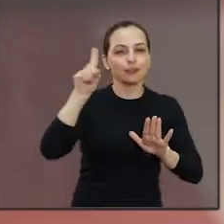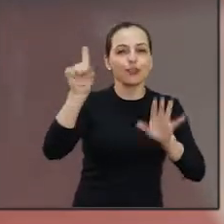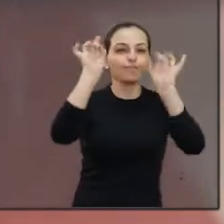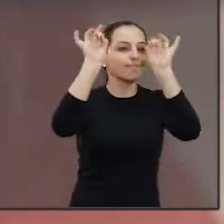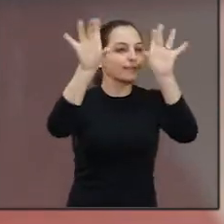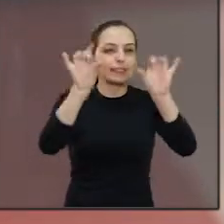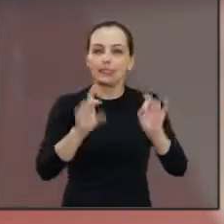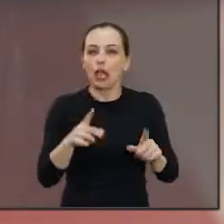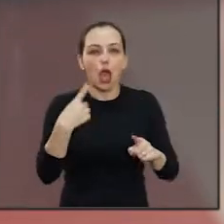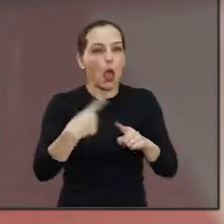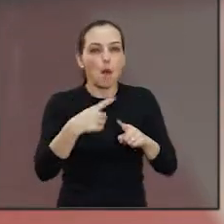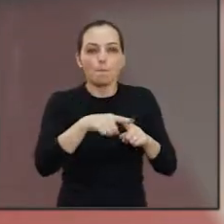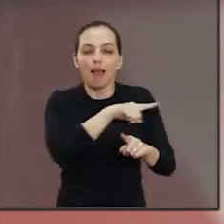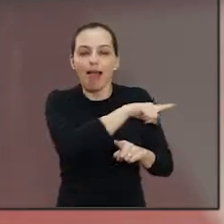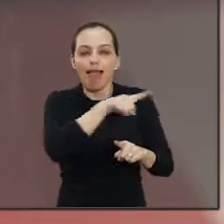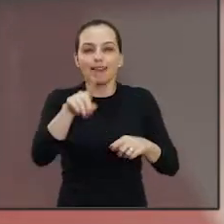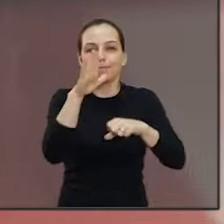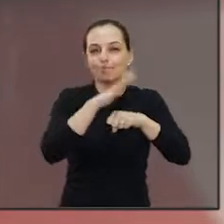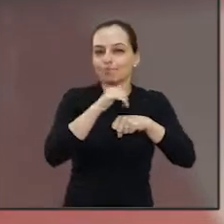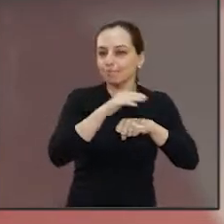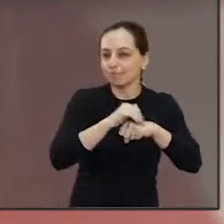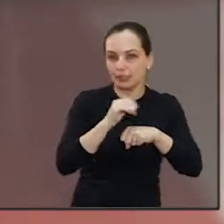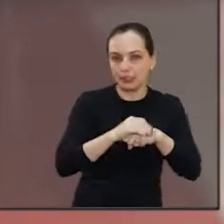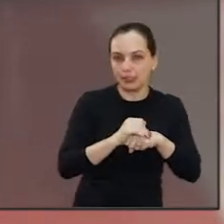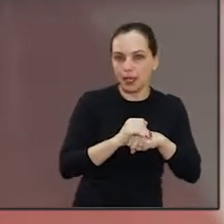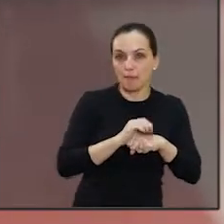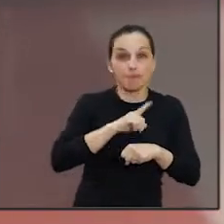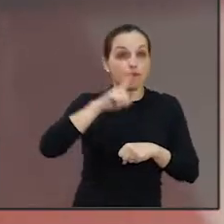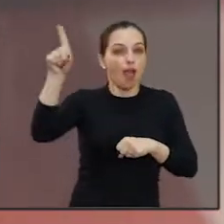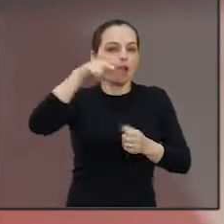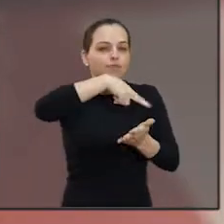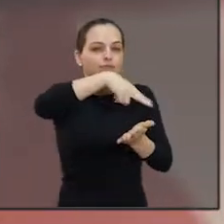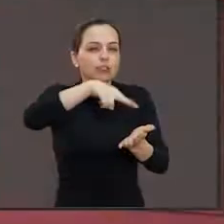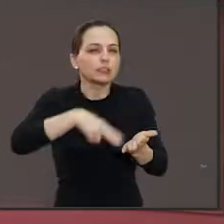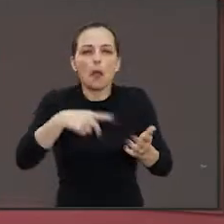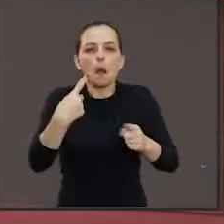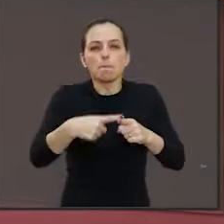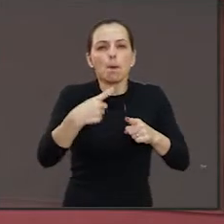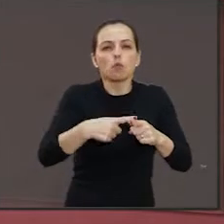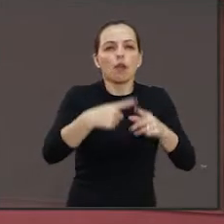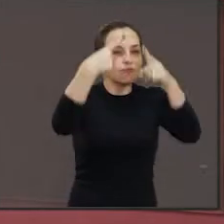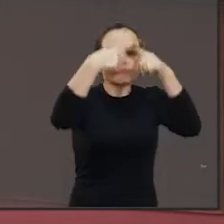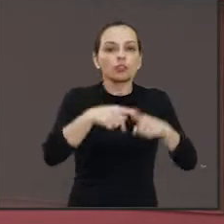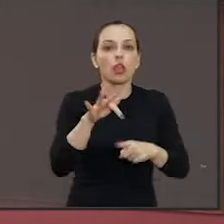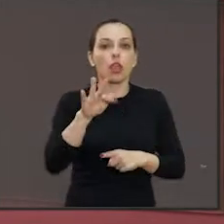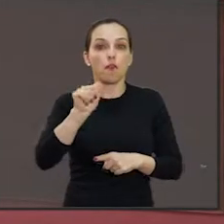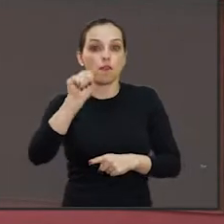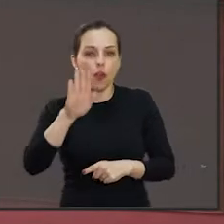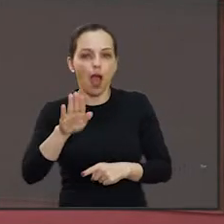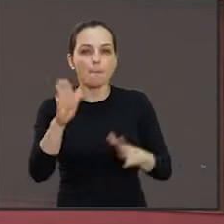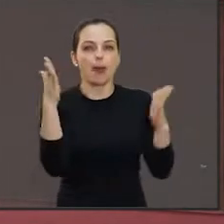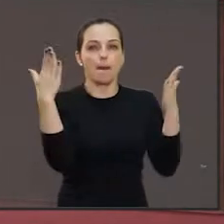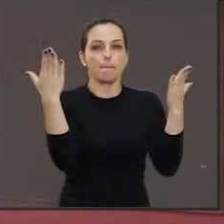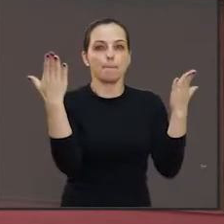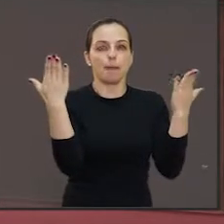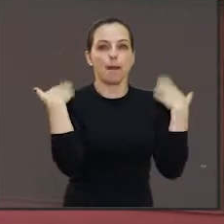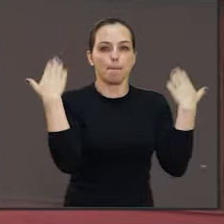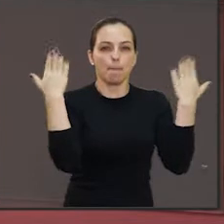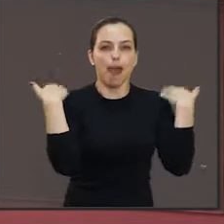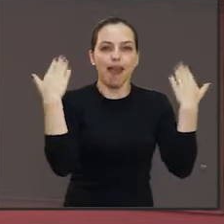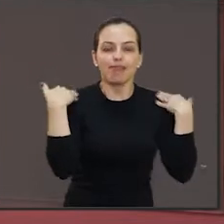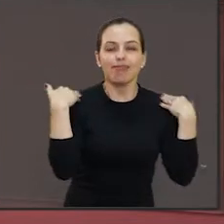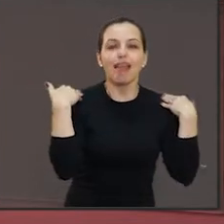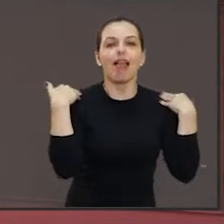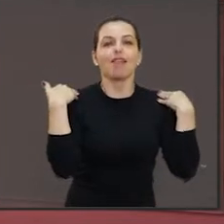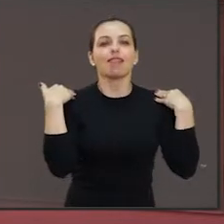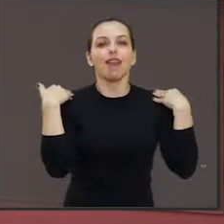muito especial. A gente foi tratada assim como rainha, era um campeonato entre a Força Aérea, a Marinha e o Exército. e a gente improvisou na